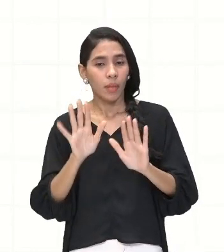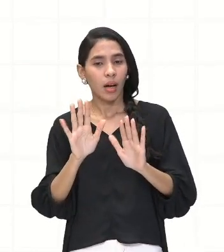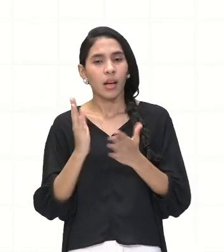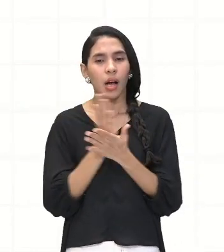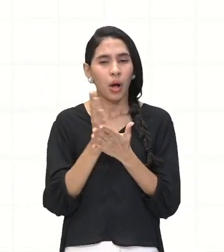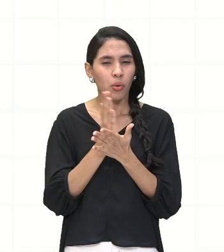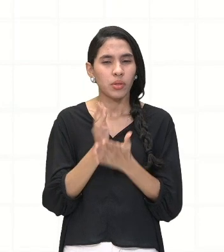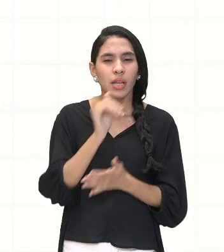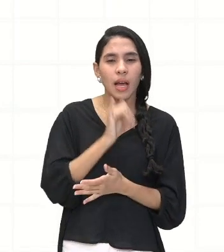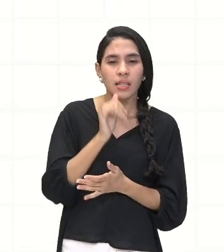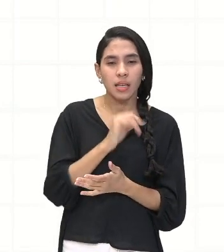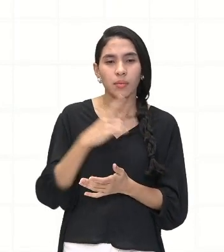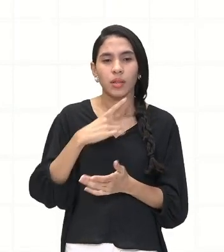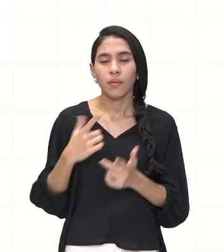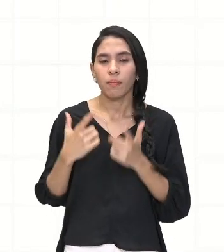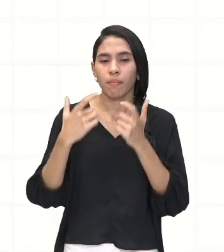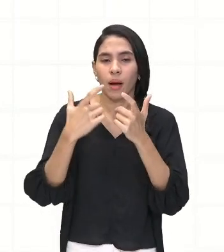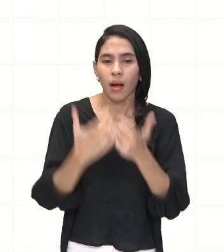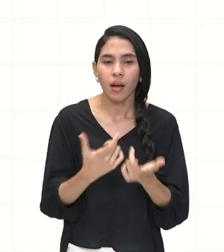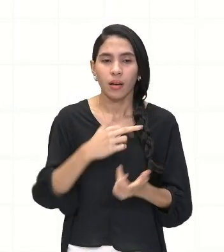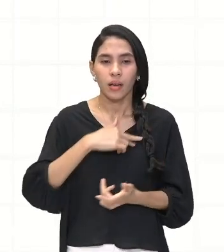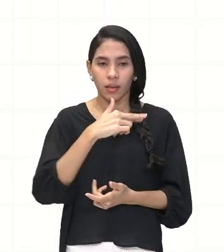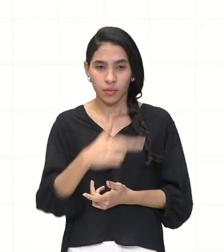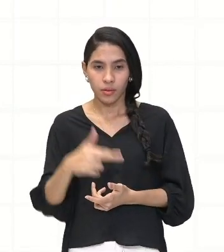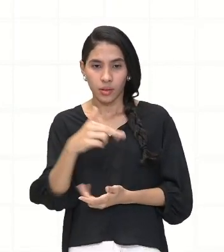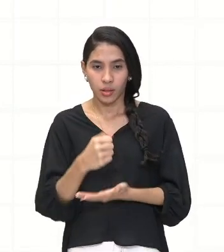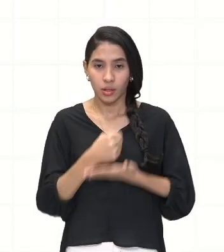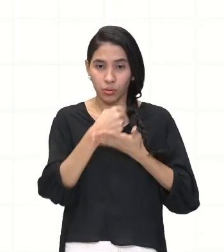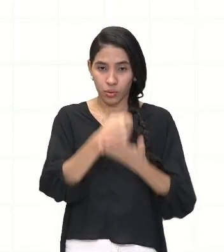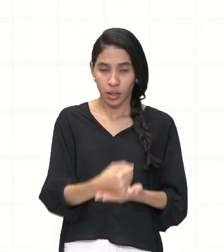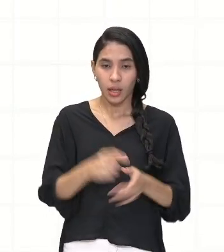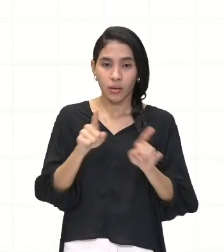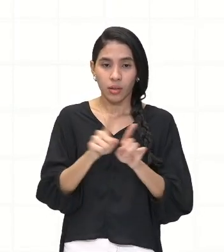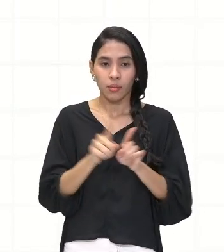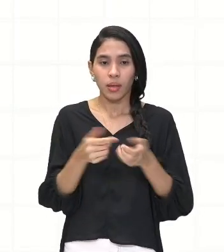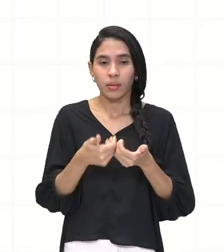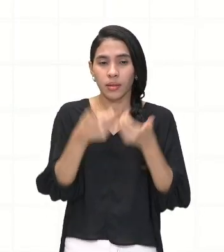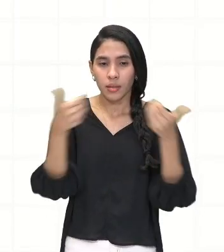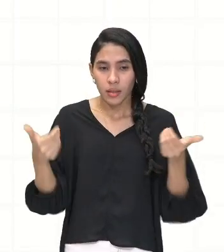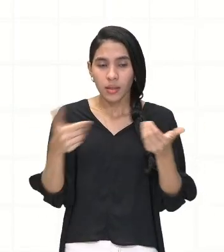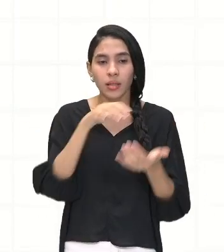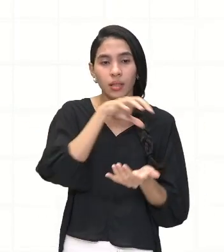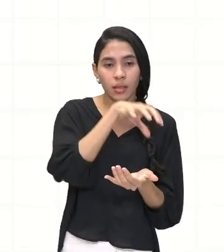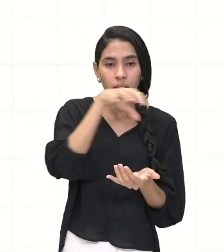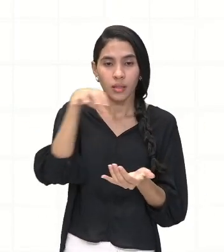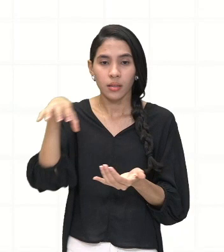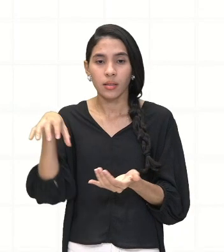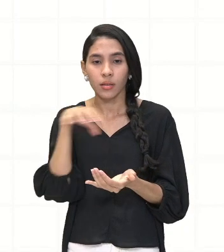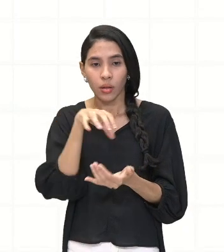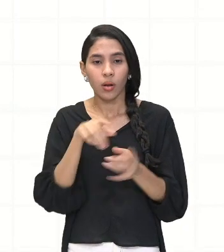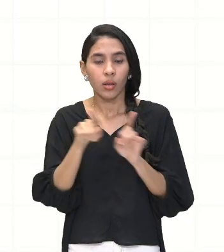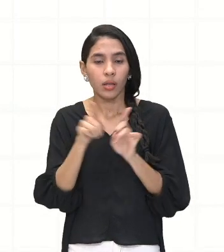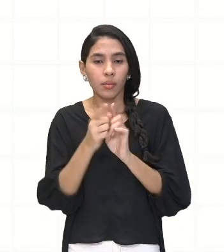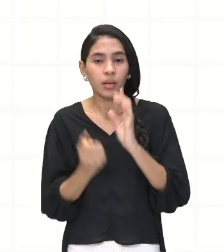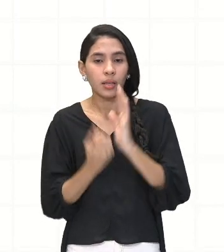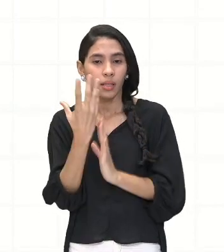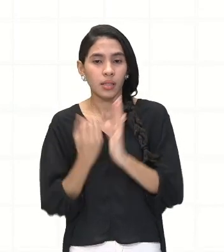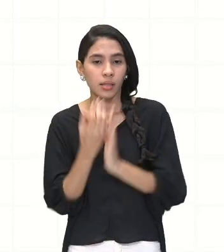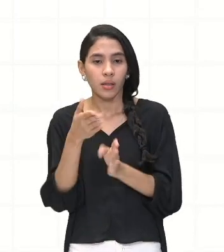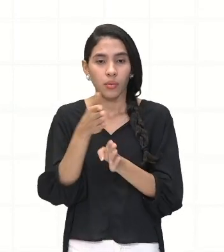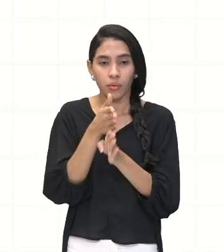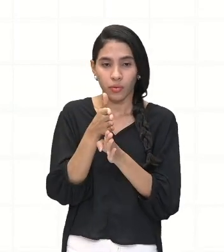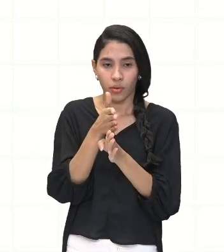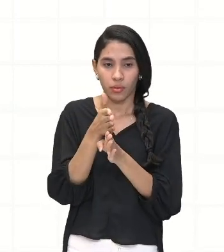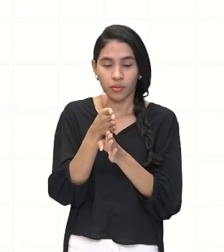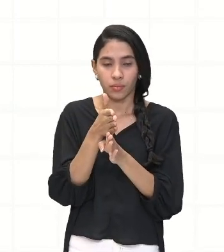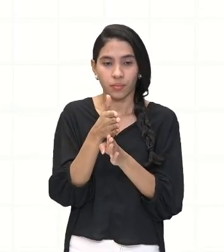casos, conflitos religiosos contribuíram para a fragmentação de territórios e para a definição